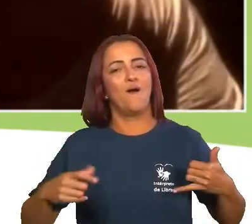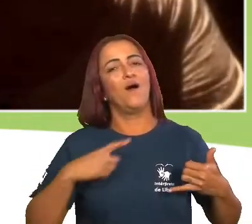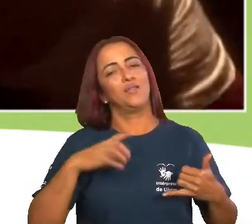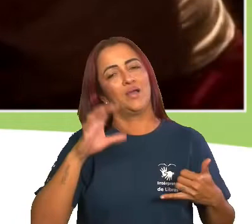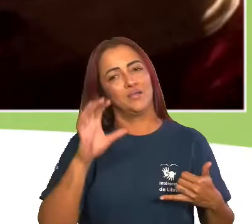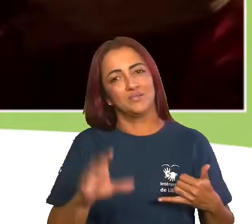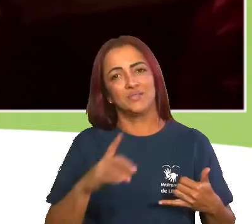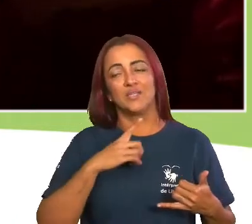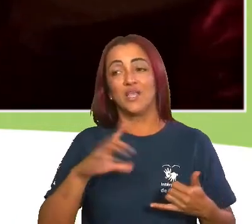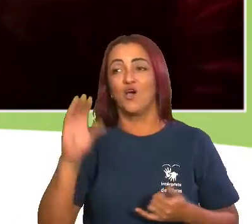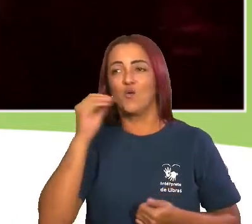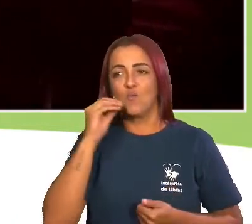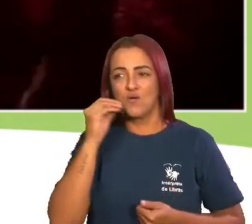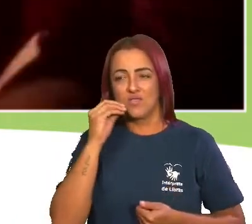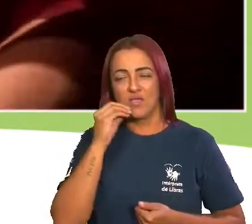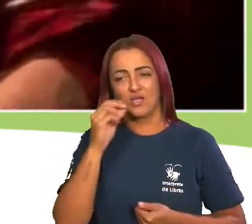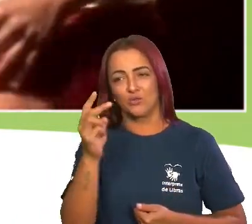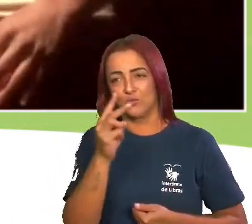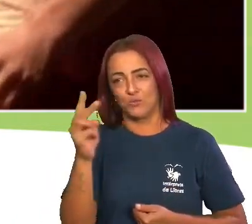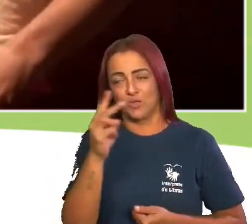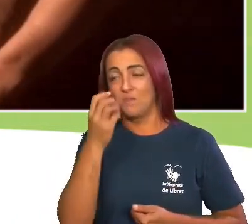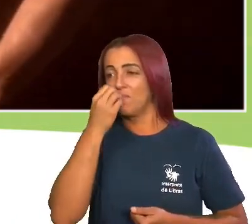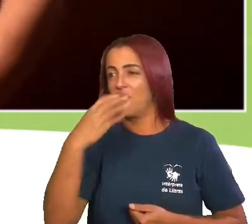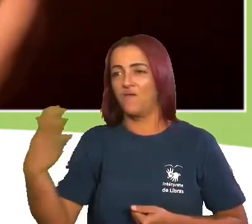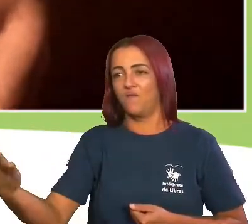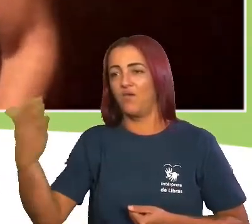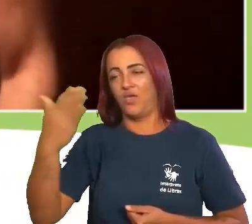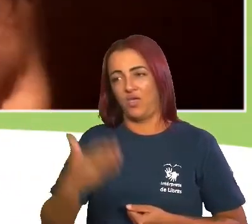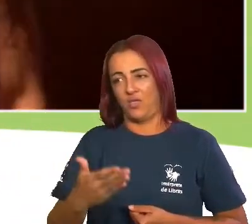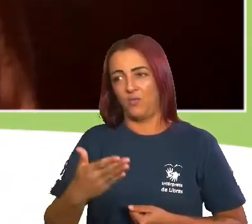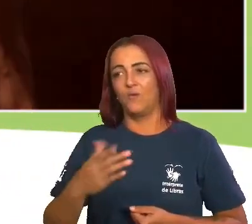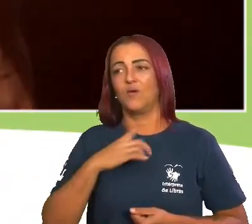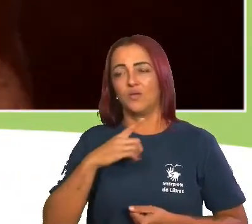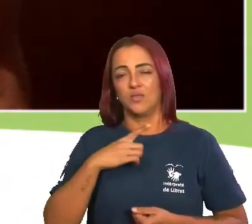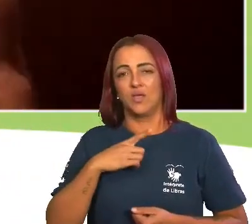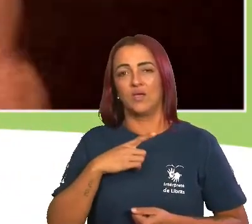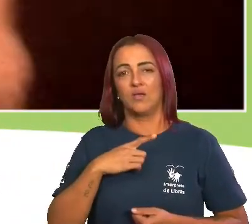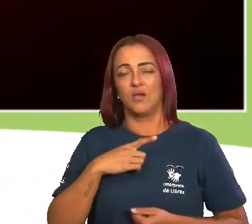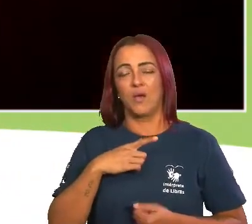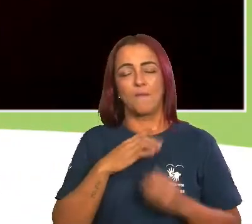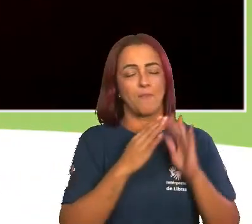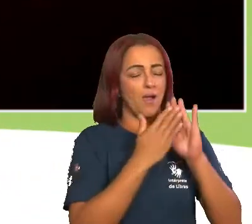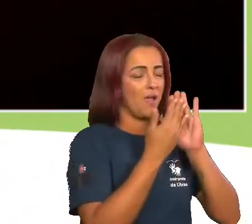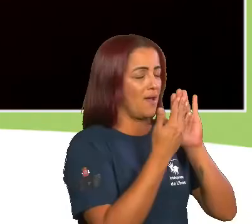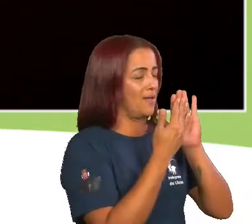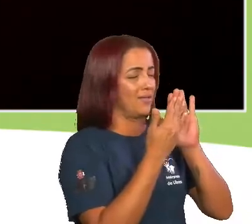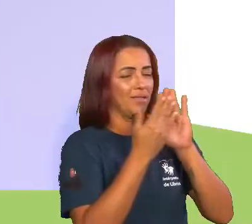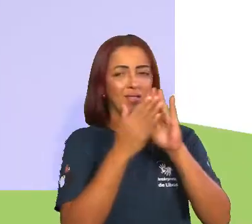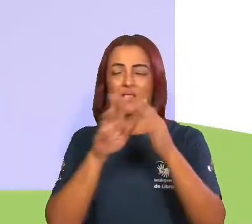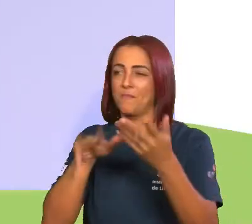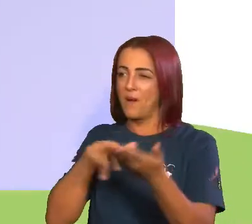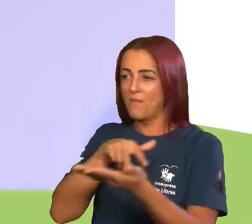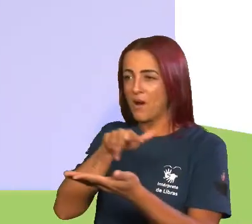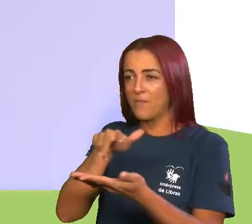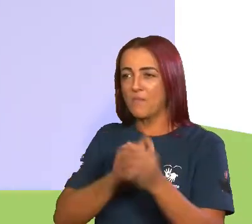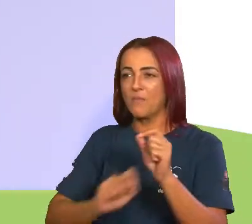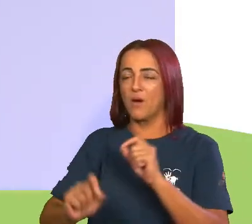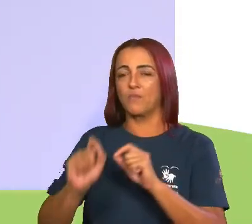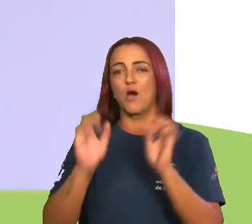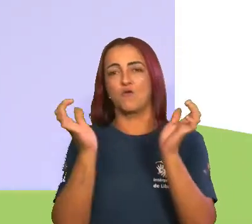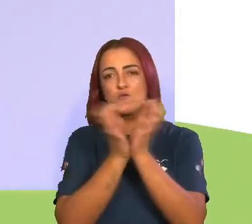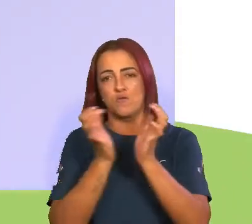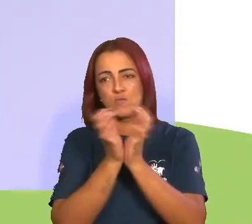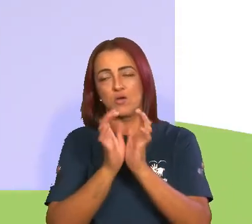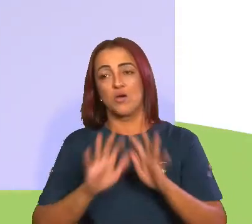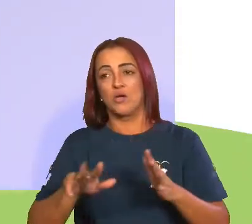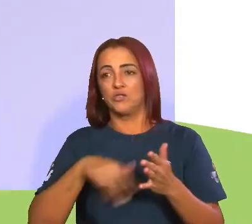a oportunidade de falar com os dois. Sejam muito bem-vindos, Débora Coker, bailarina, coreógrafa, responsável por uma das principais companhias de dança do